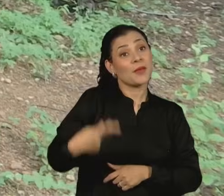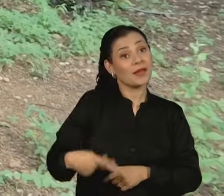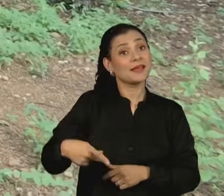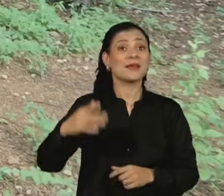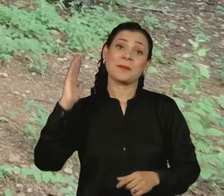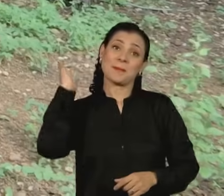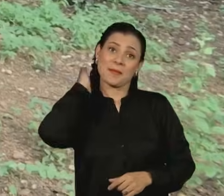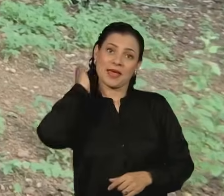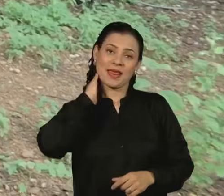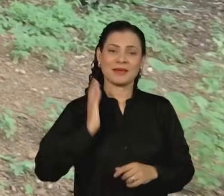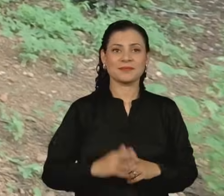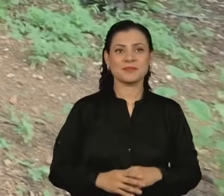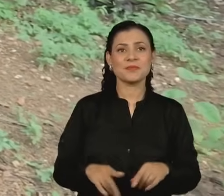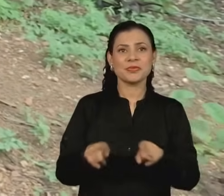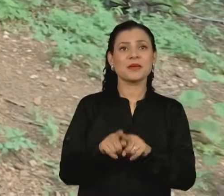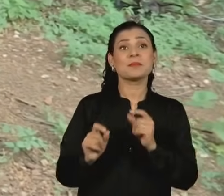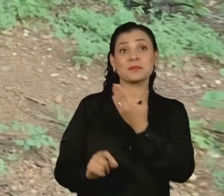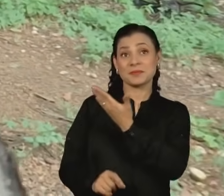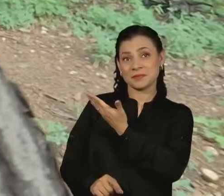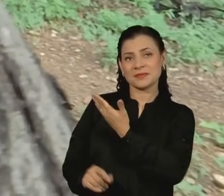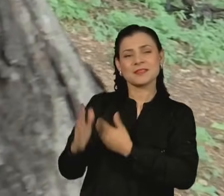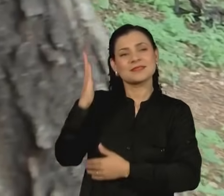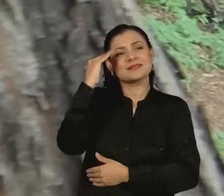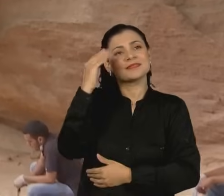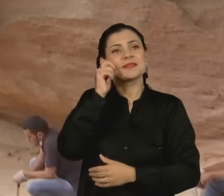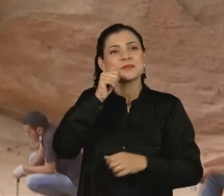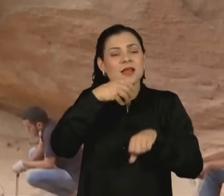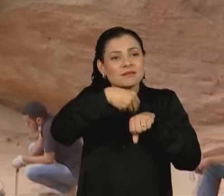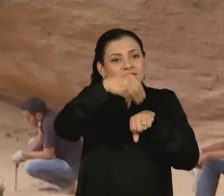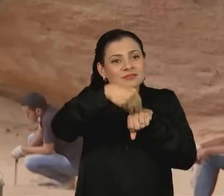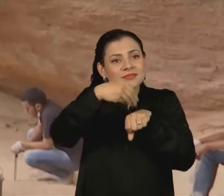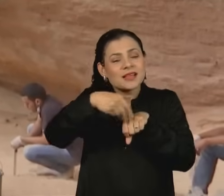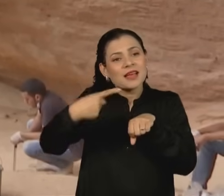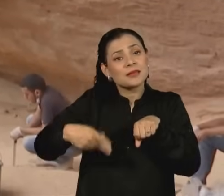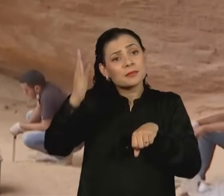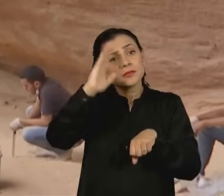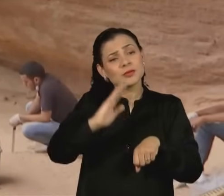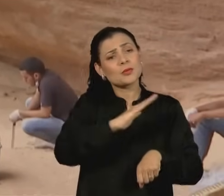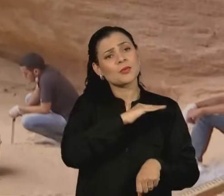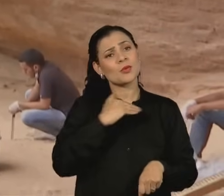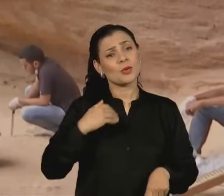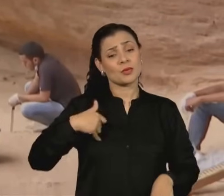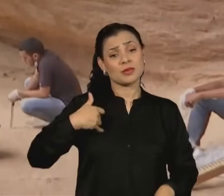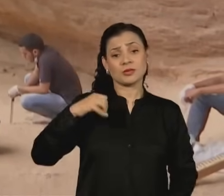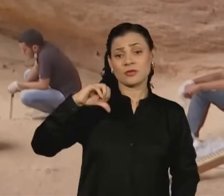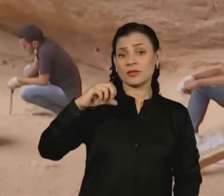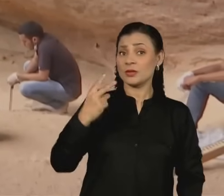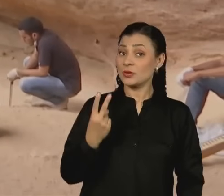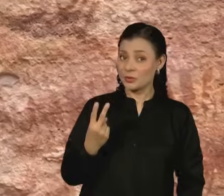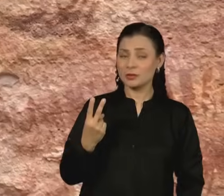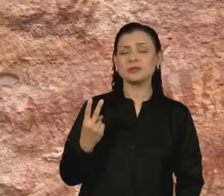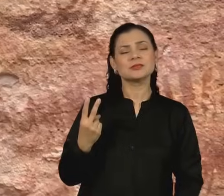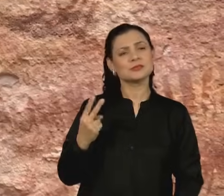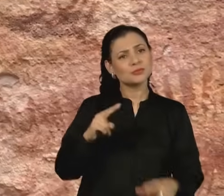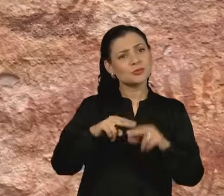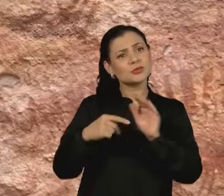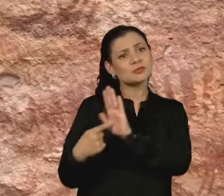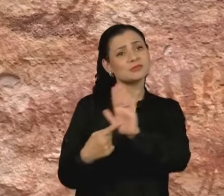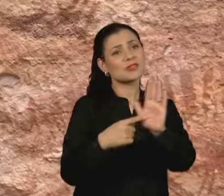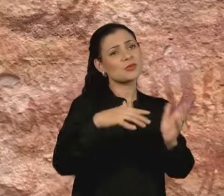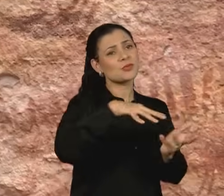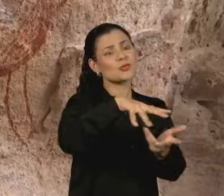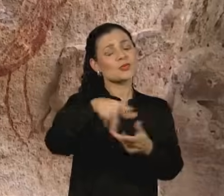E o legado deixado por Niede Guidon, a arqueóloga brasileira que morreu aos 92 anos, revelou para o mundo